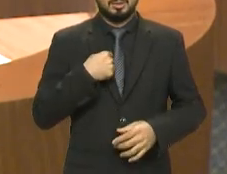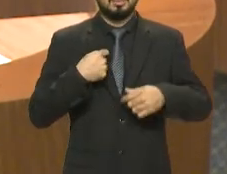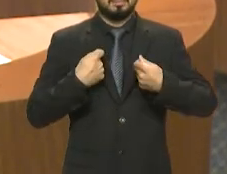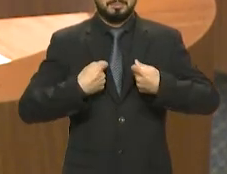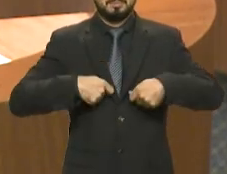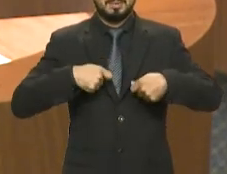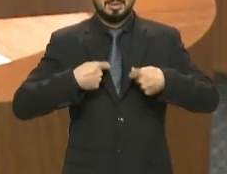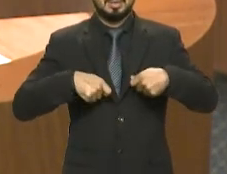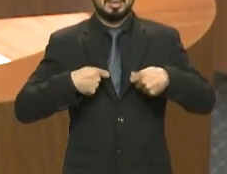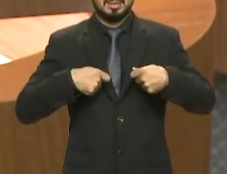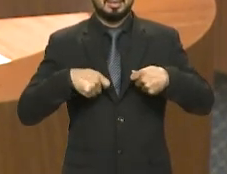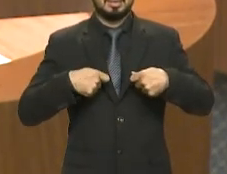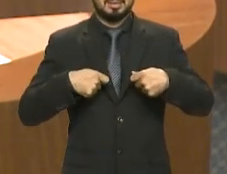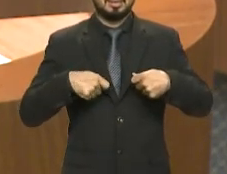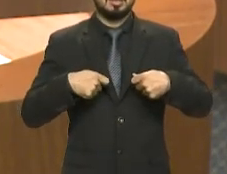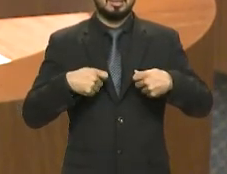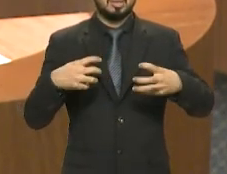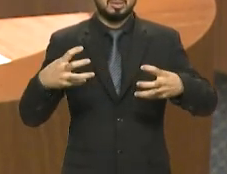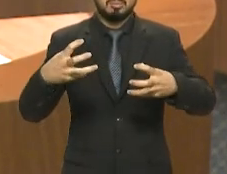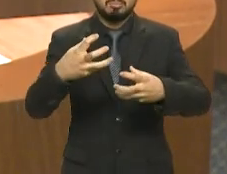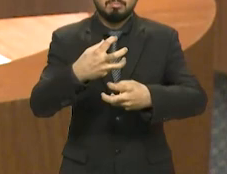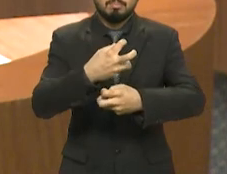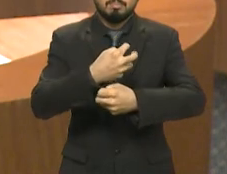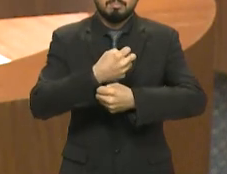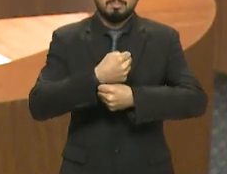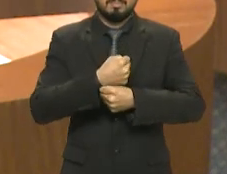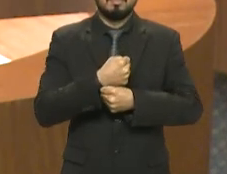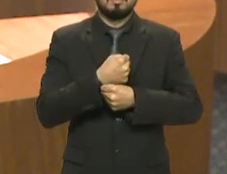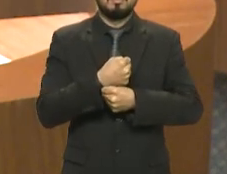acolhimento, escute a palavra, acolhimento